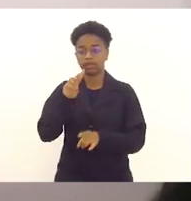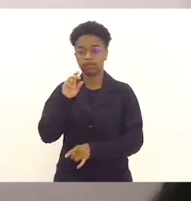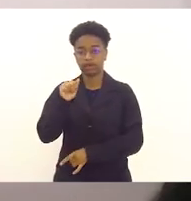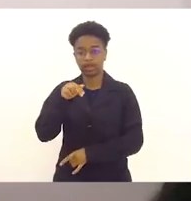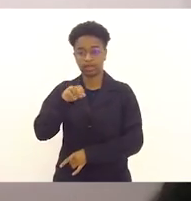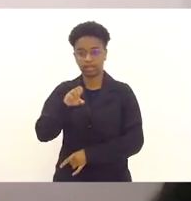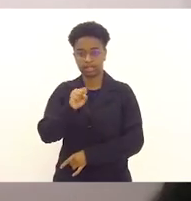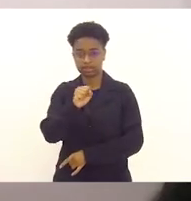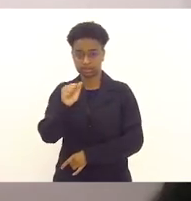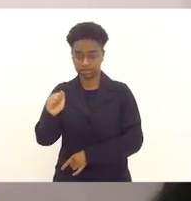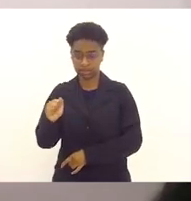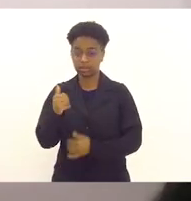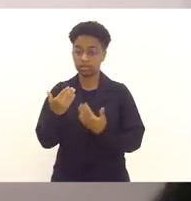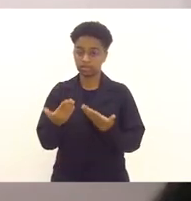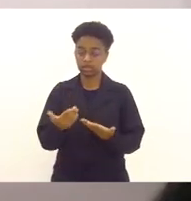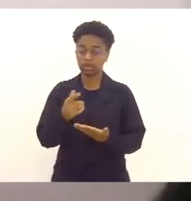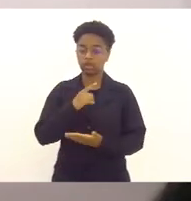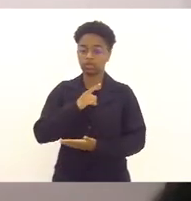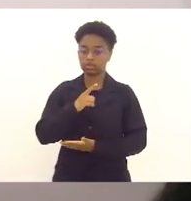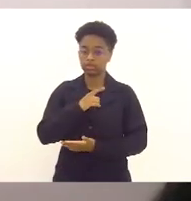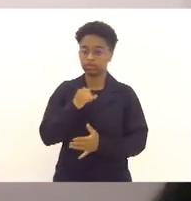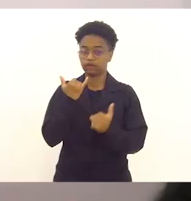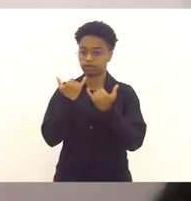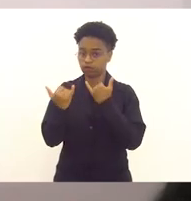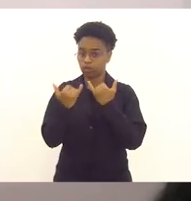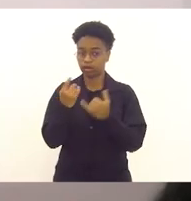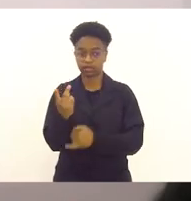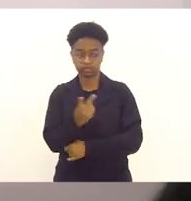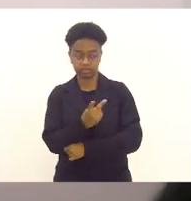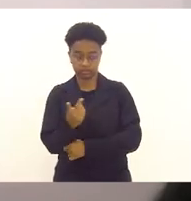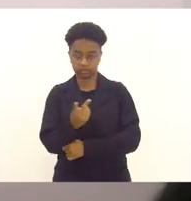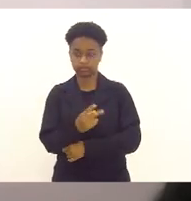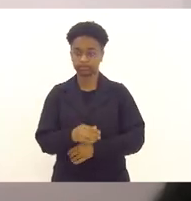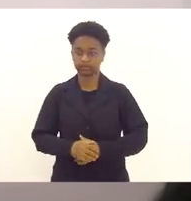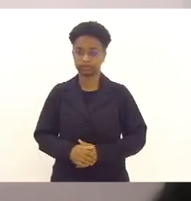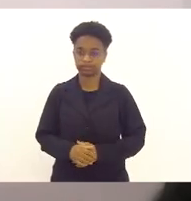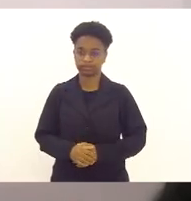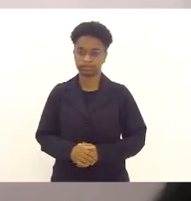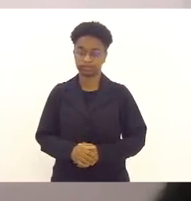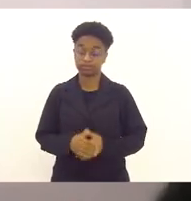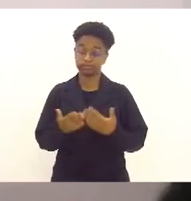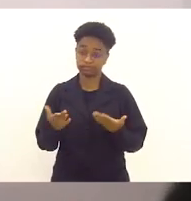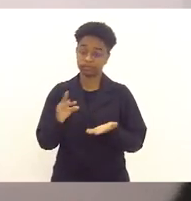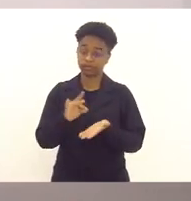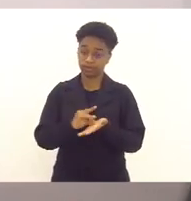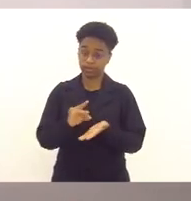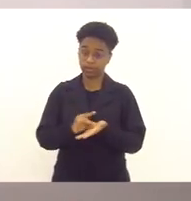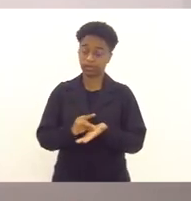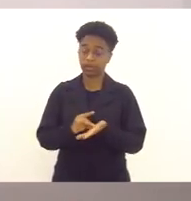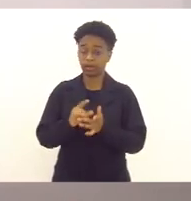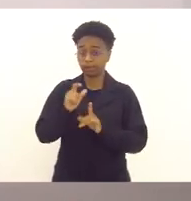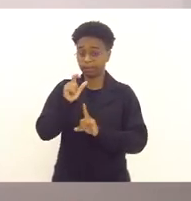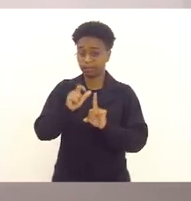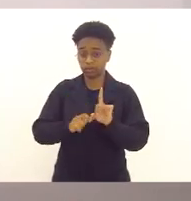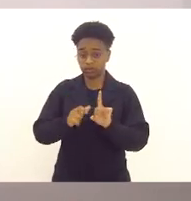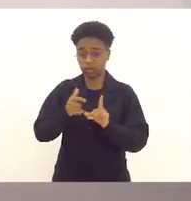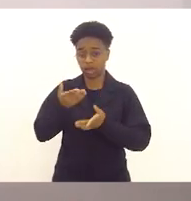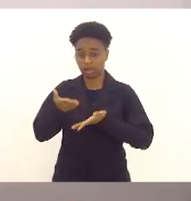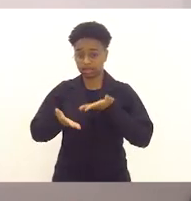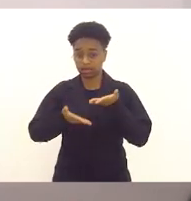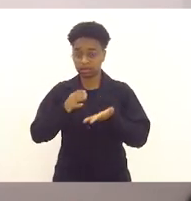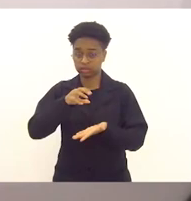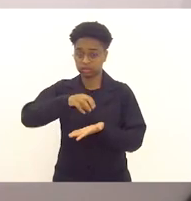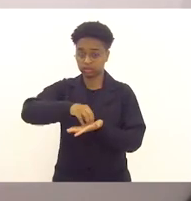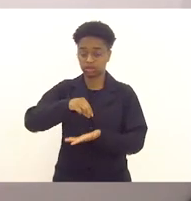e eu tenho as informações dela esse Coisa e Tal realmente a pessoa é atendida no trem